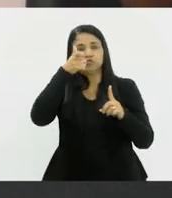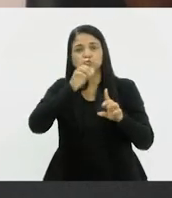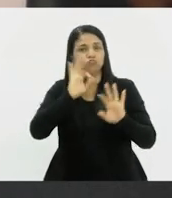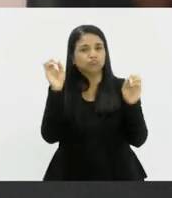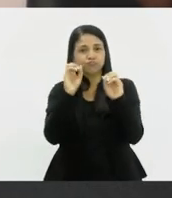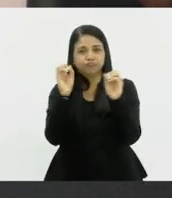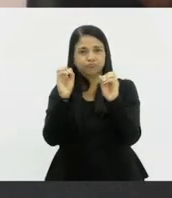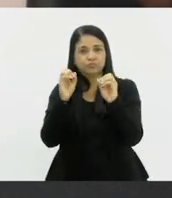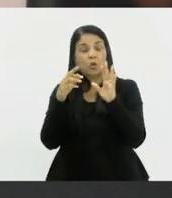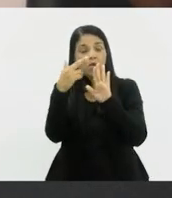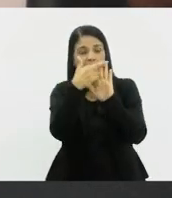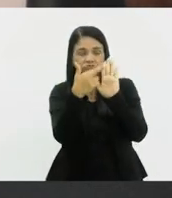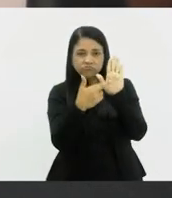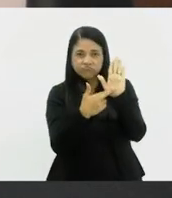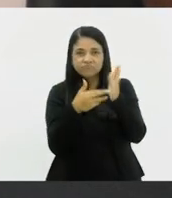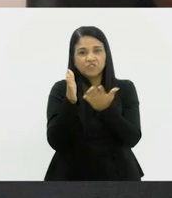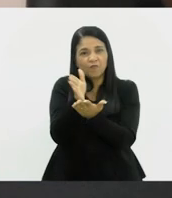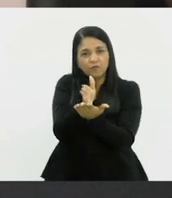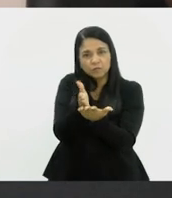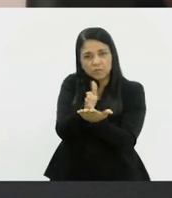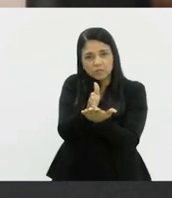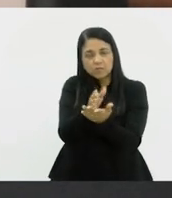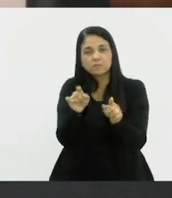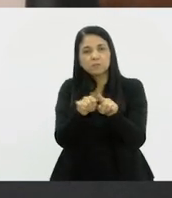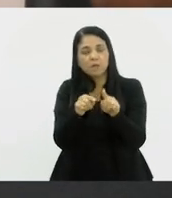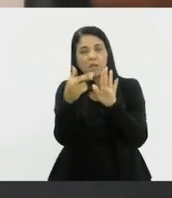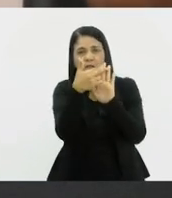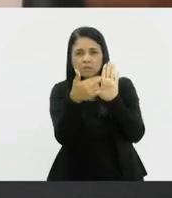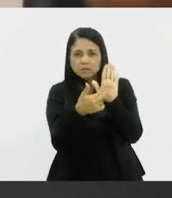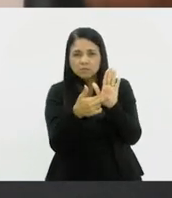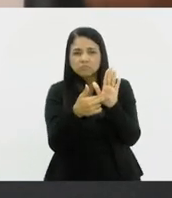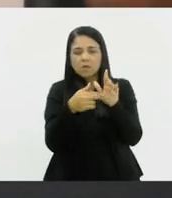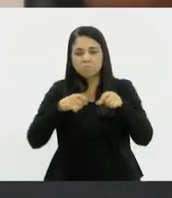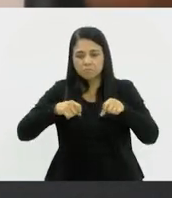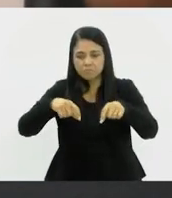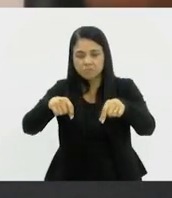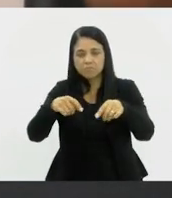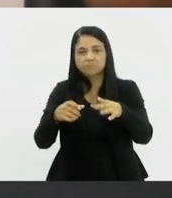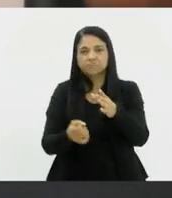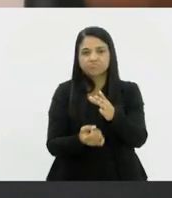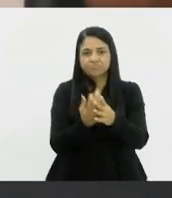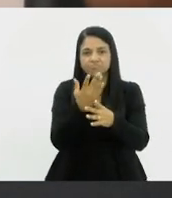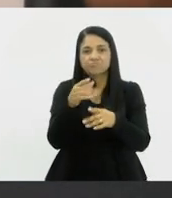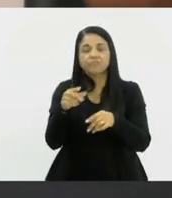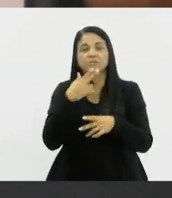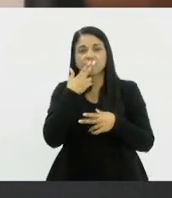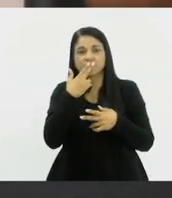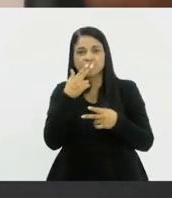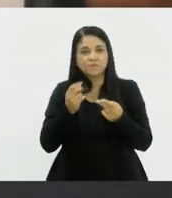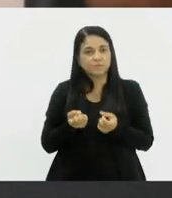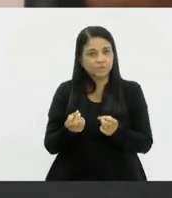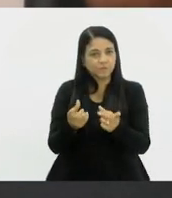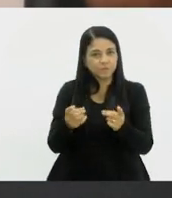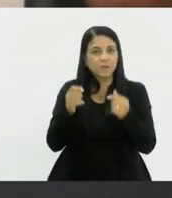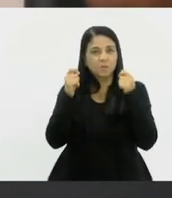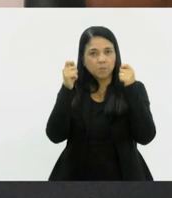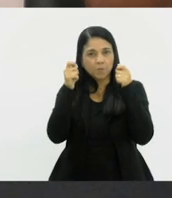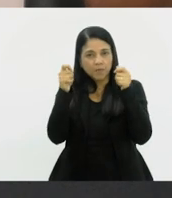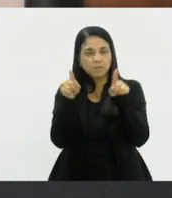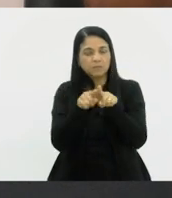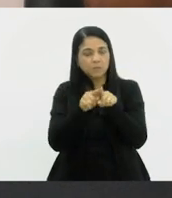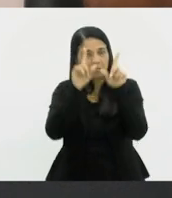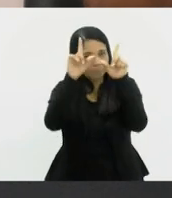com regulamentação de de fronteiras regulamentação da produção da do comércio da propaganda e